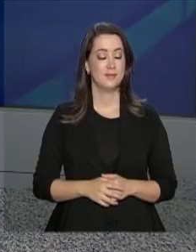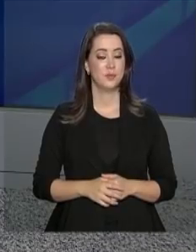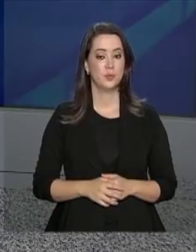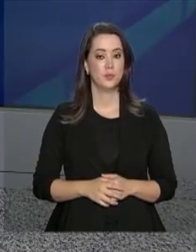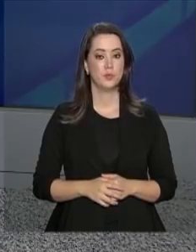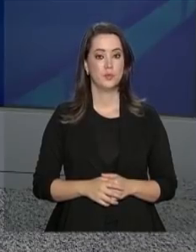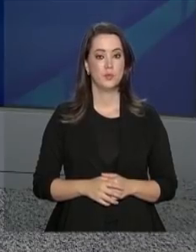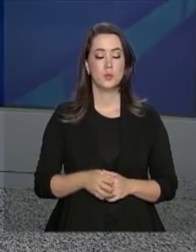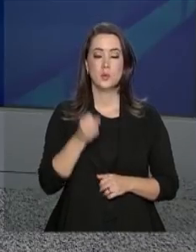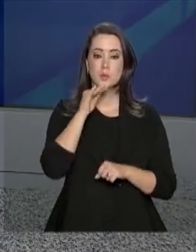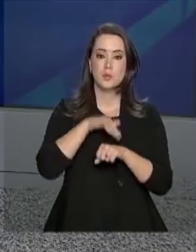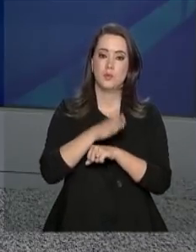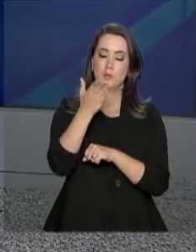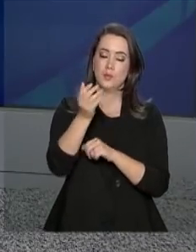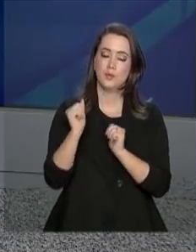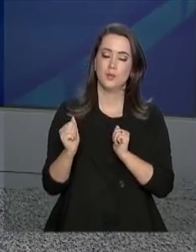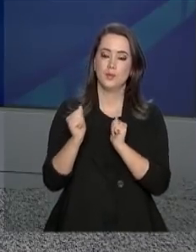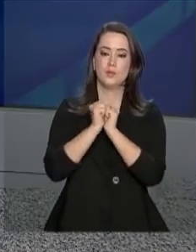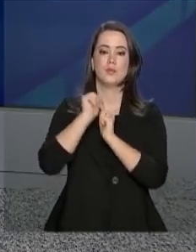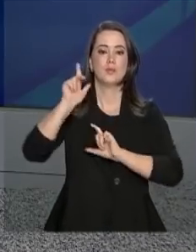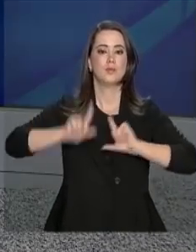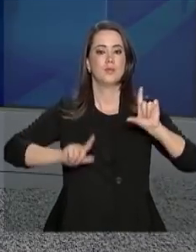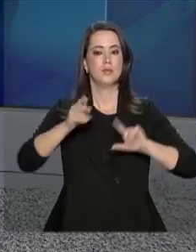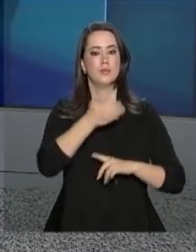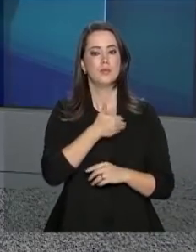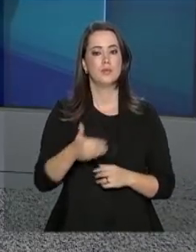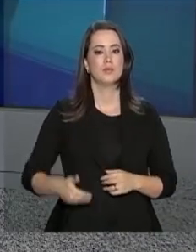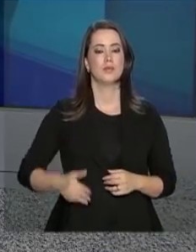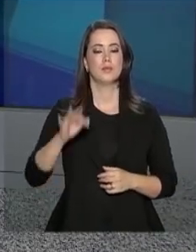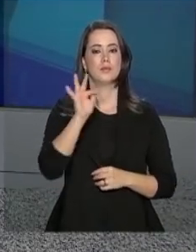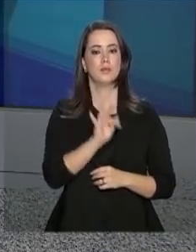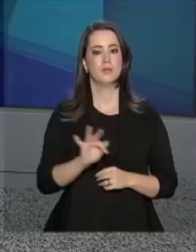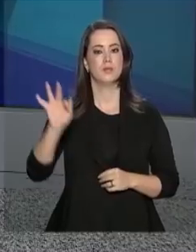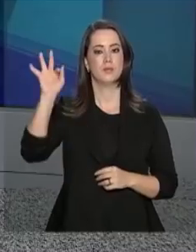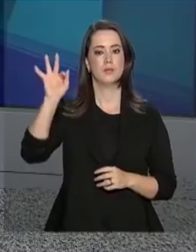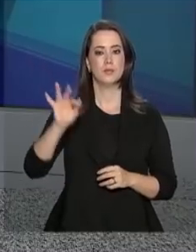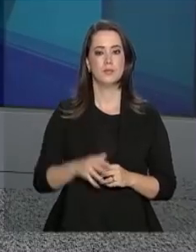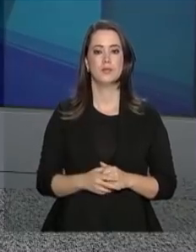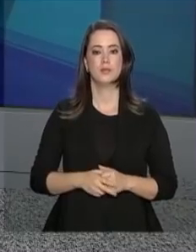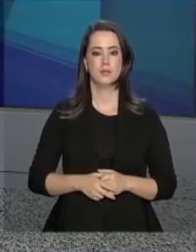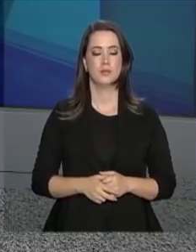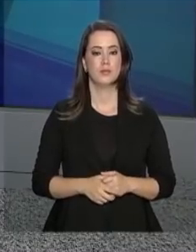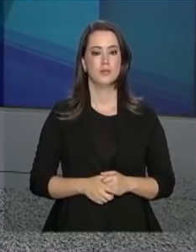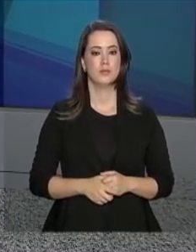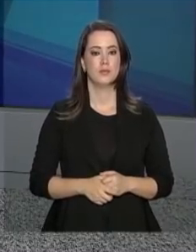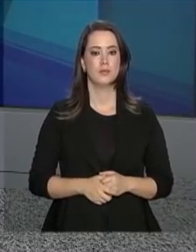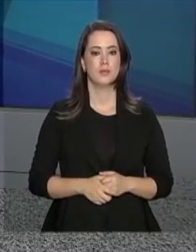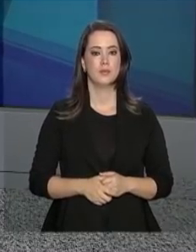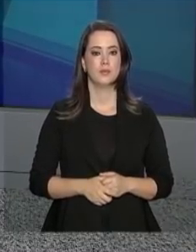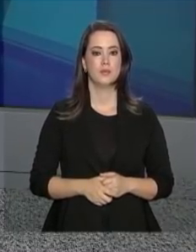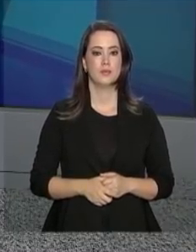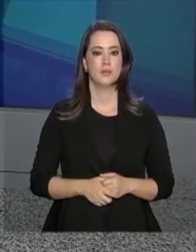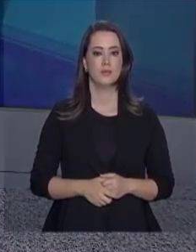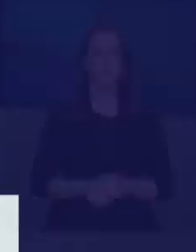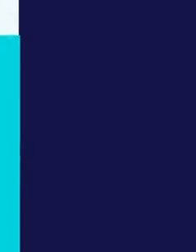8787 uma boa noite para você e continue com a gente aqui na NBR a TV do Governo